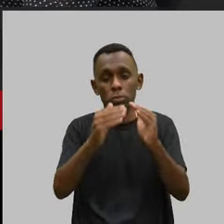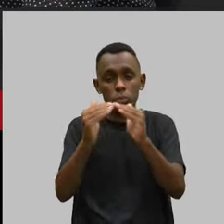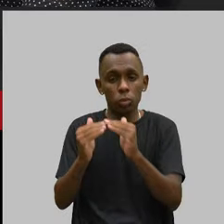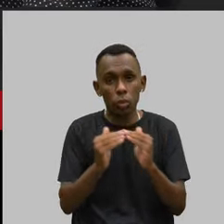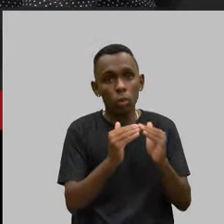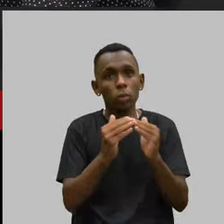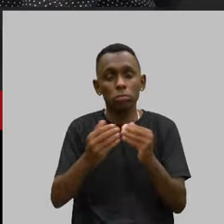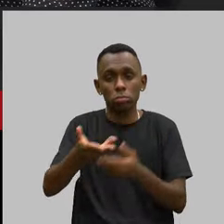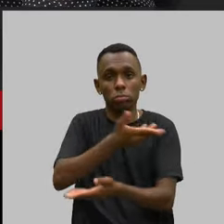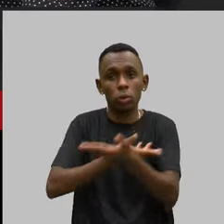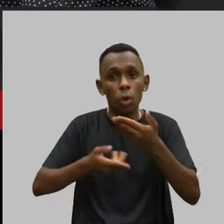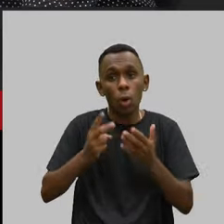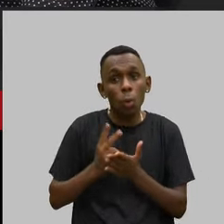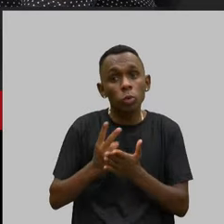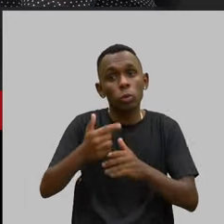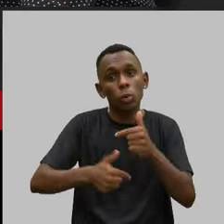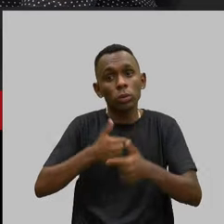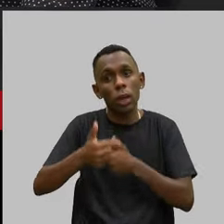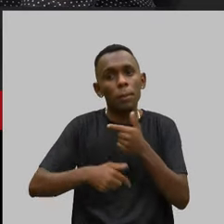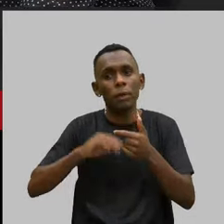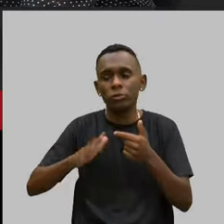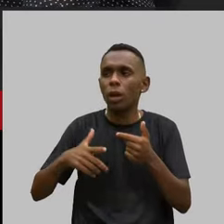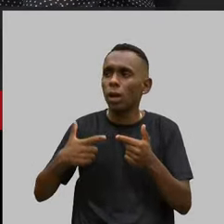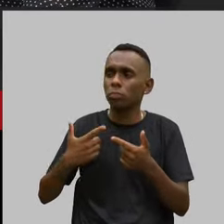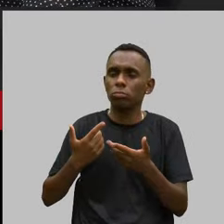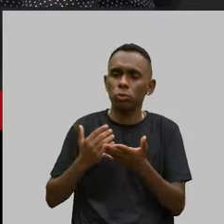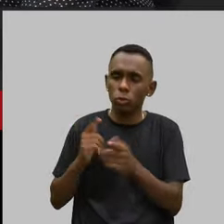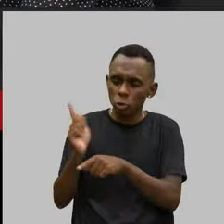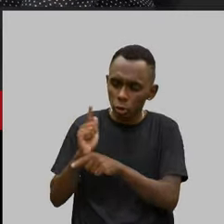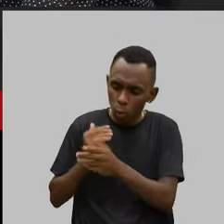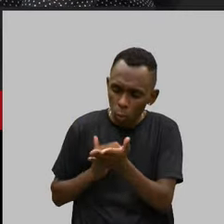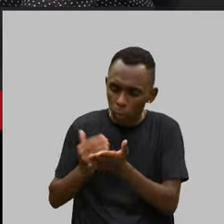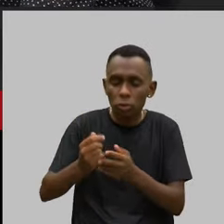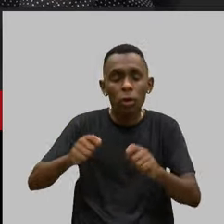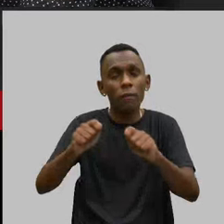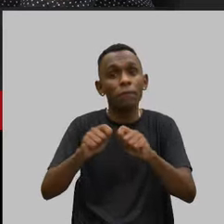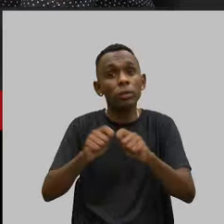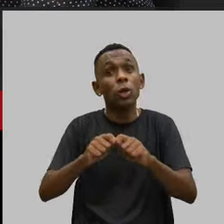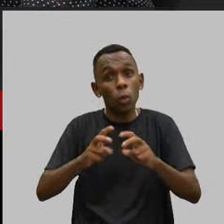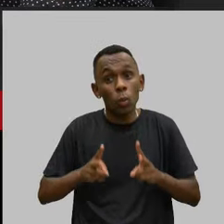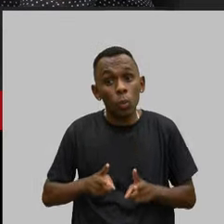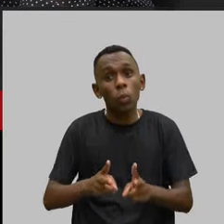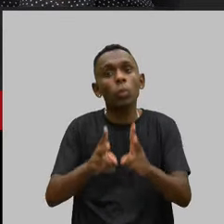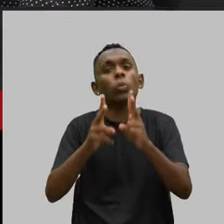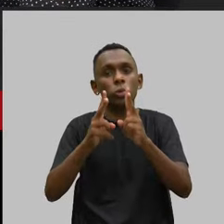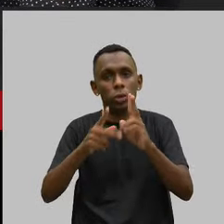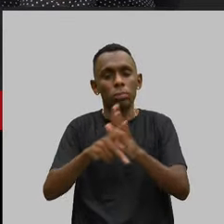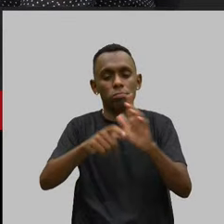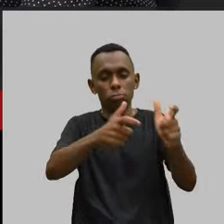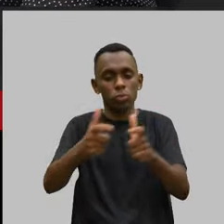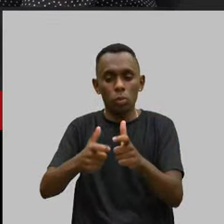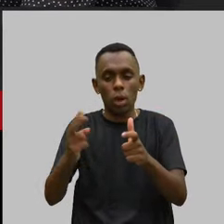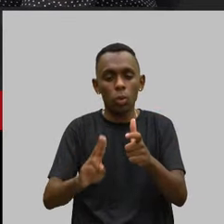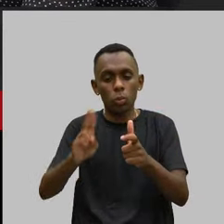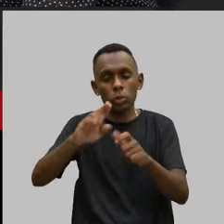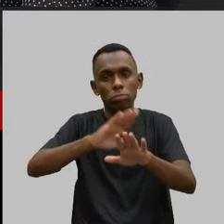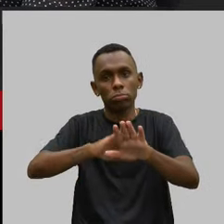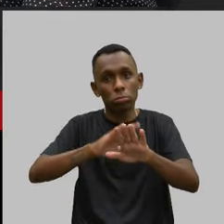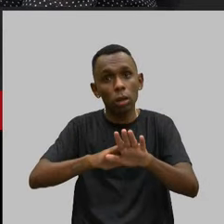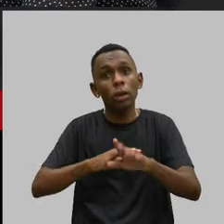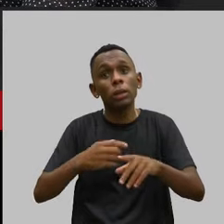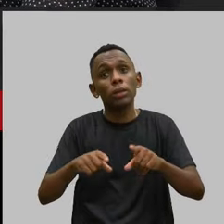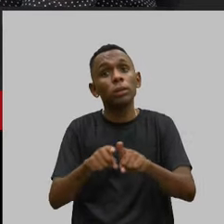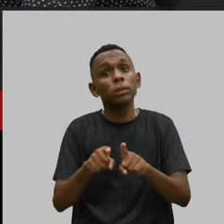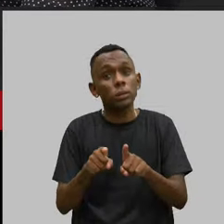essa a esse trabalho que que é feito desde o início da gestão para conseguir otimizar a utilização dos espaços a gente teve a